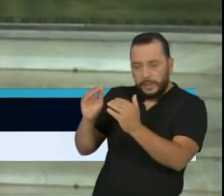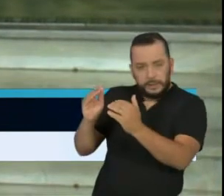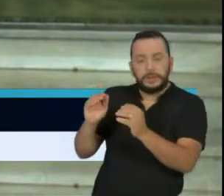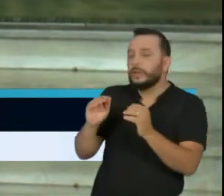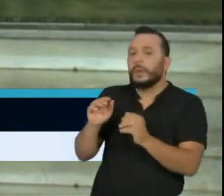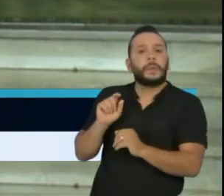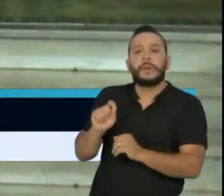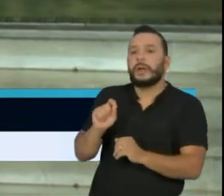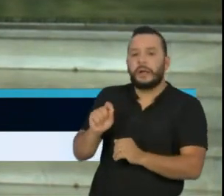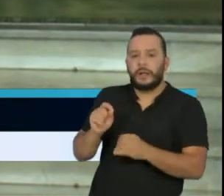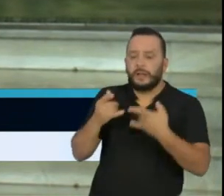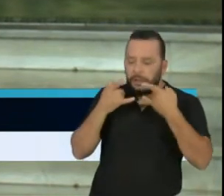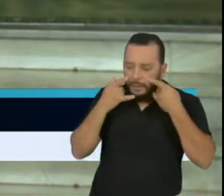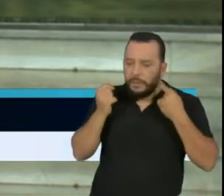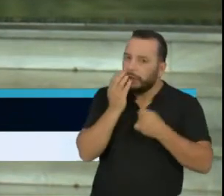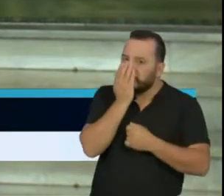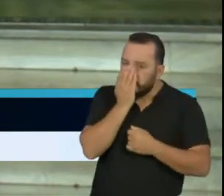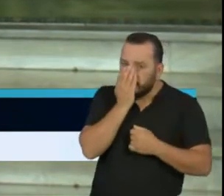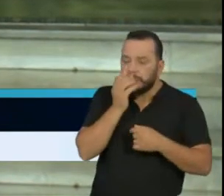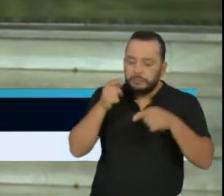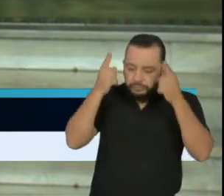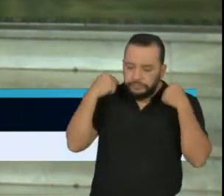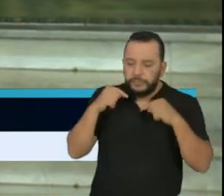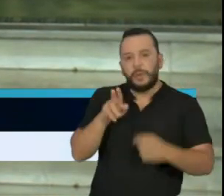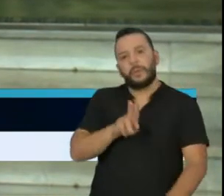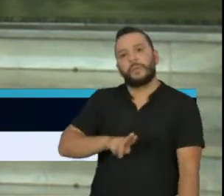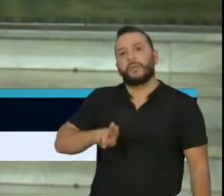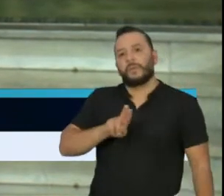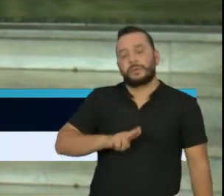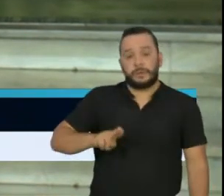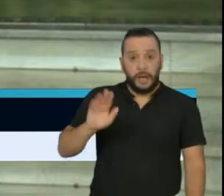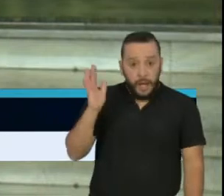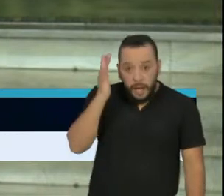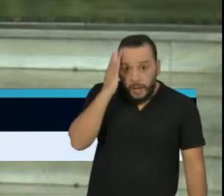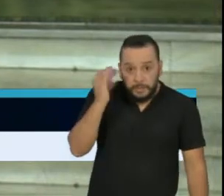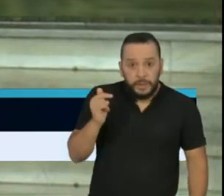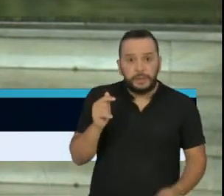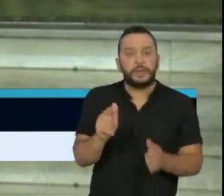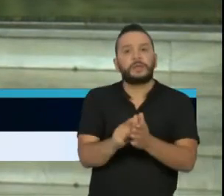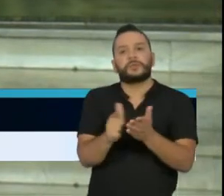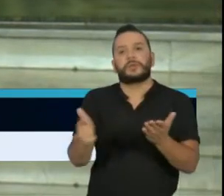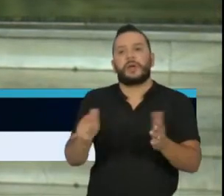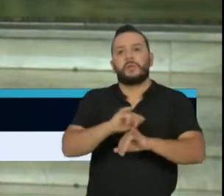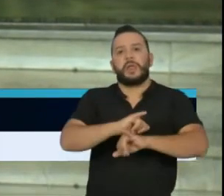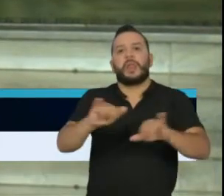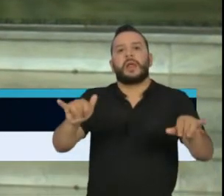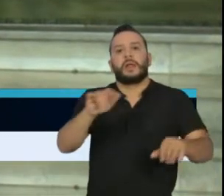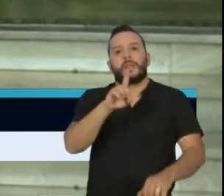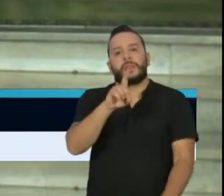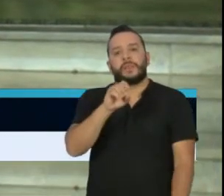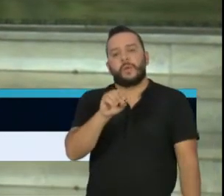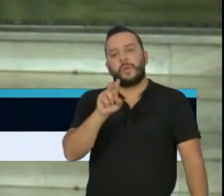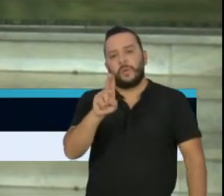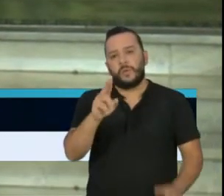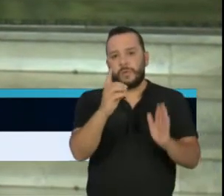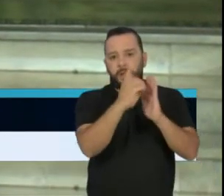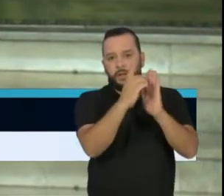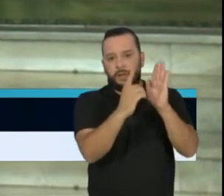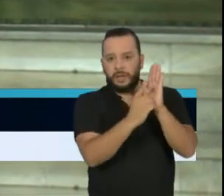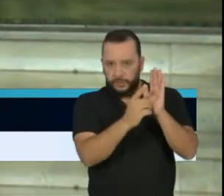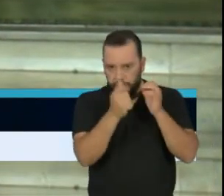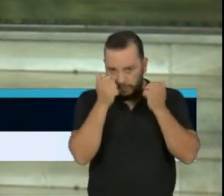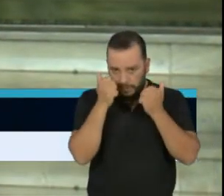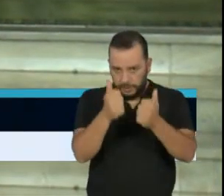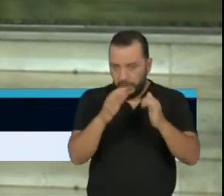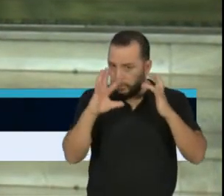reforçando e publicando amanhã no Diário Oficial esta orientação para o uso de máscaras em todos os